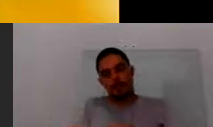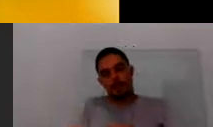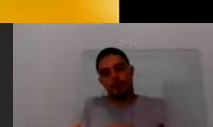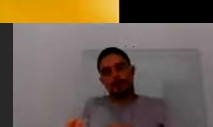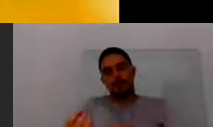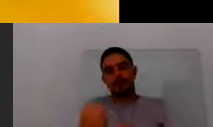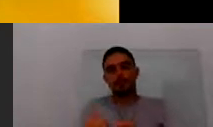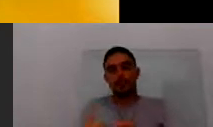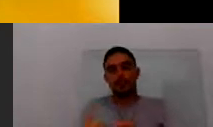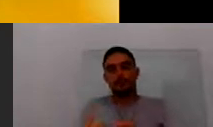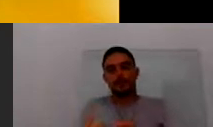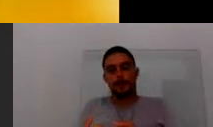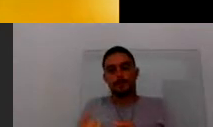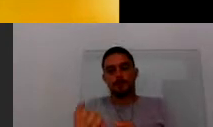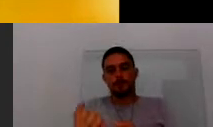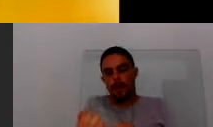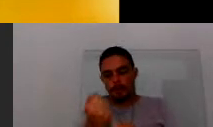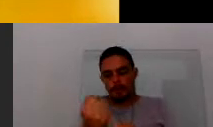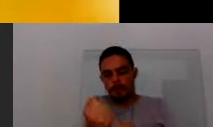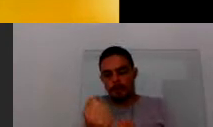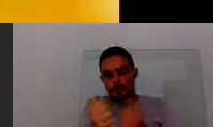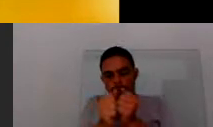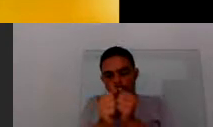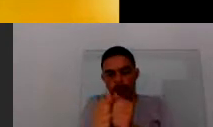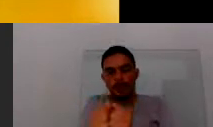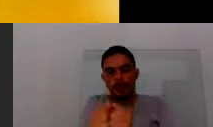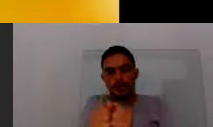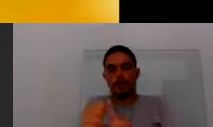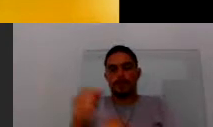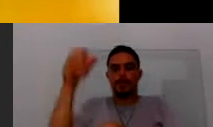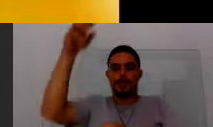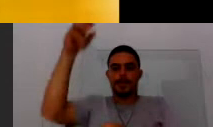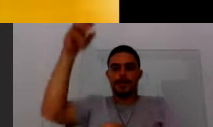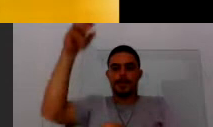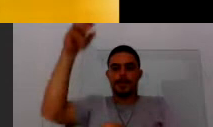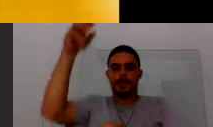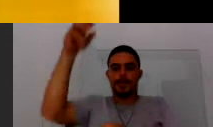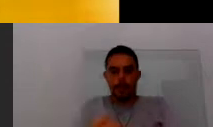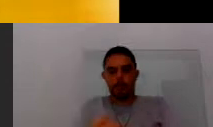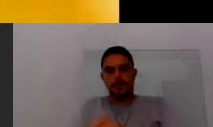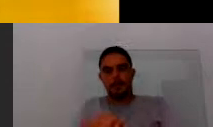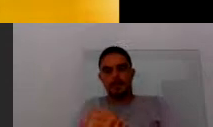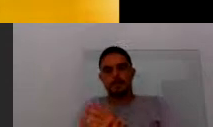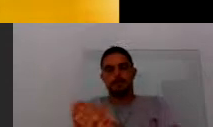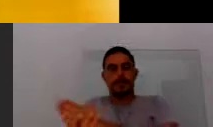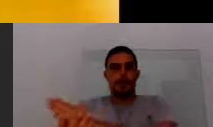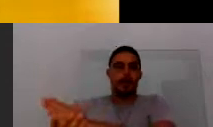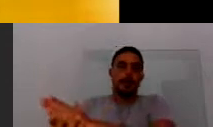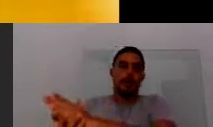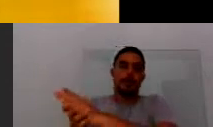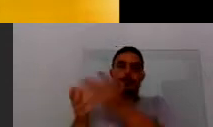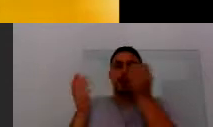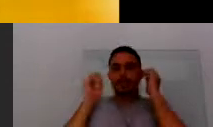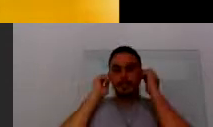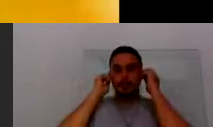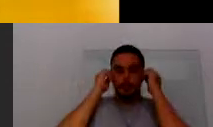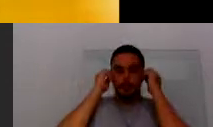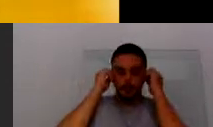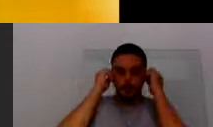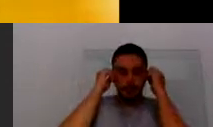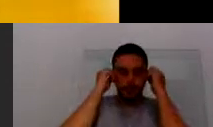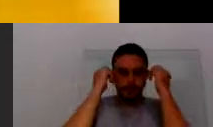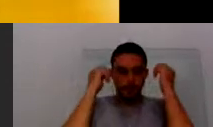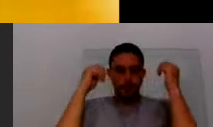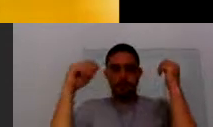que de reter vai reduzir, tá? Então eu não retenho, não mantenho essa água lá, mas ela infiltra rapidamente, tá? Então, quer